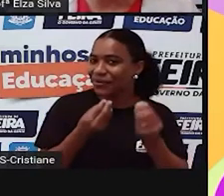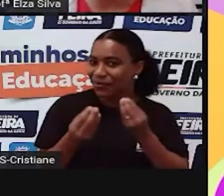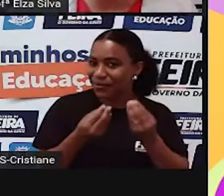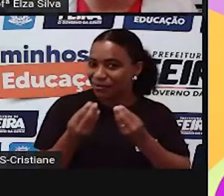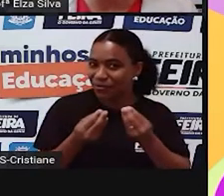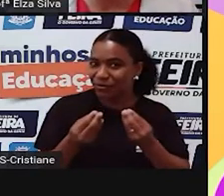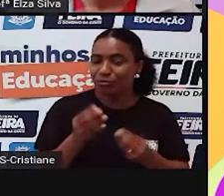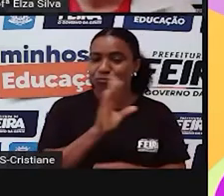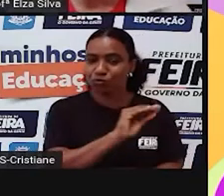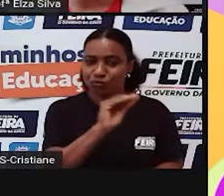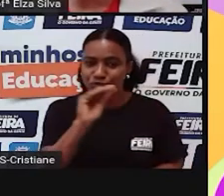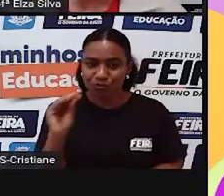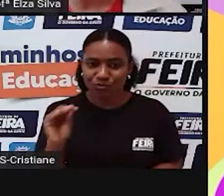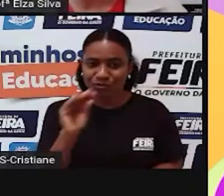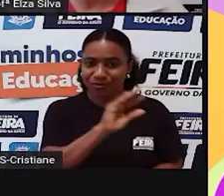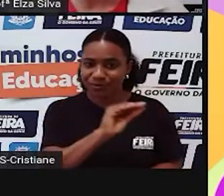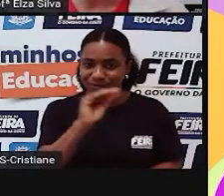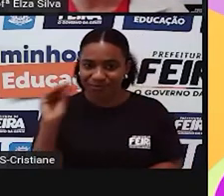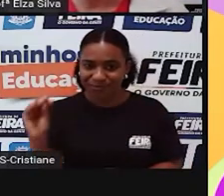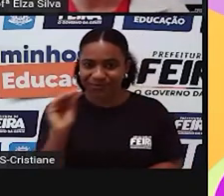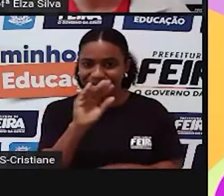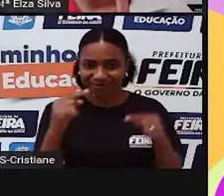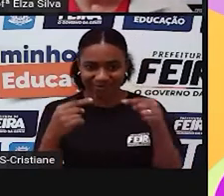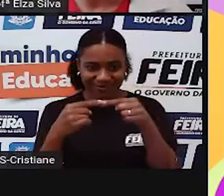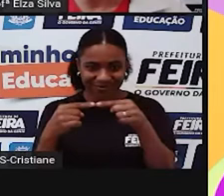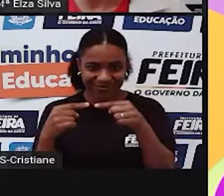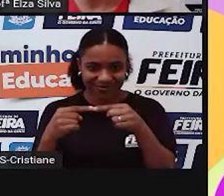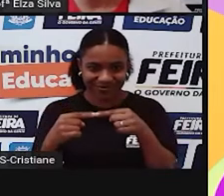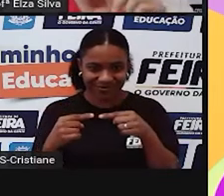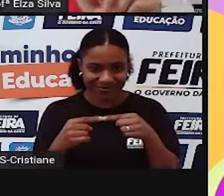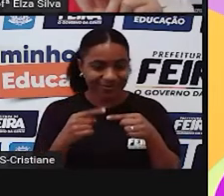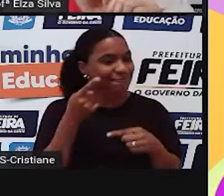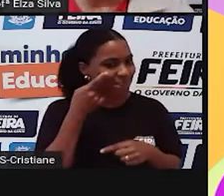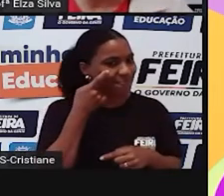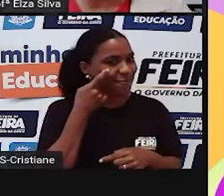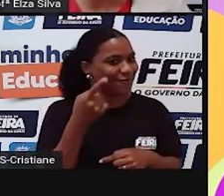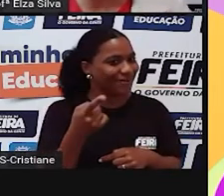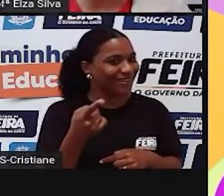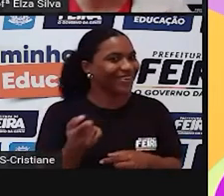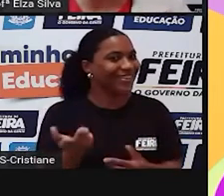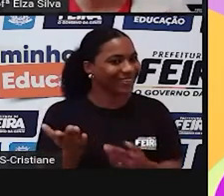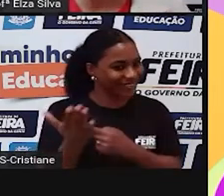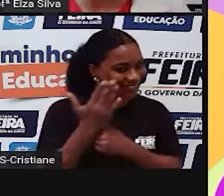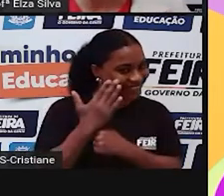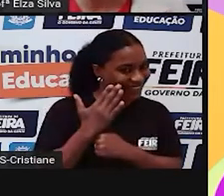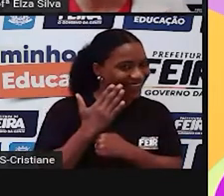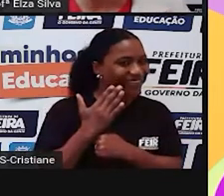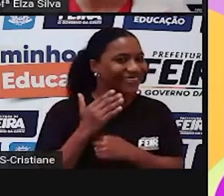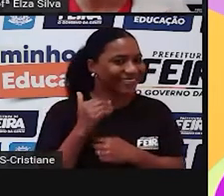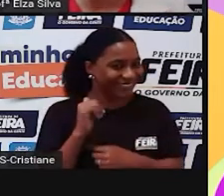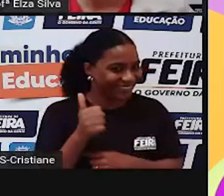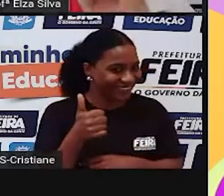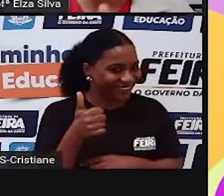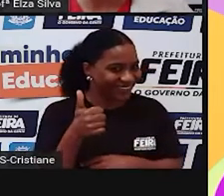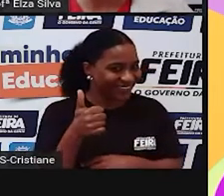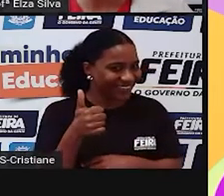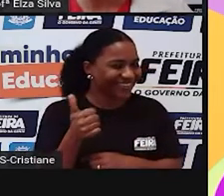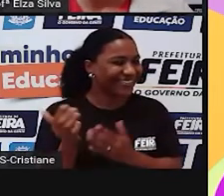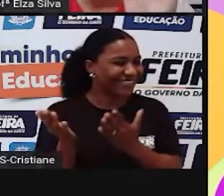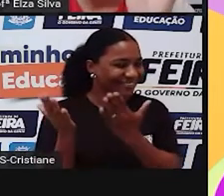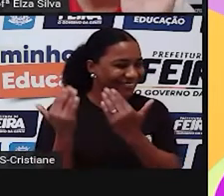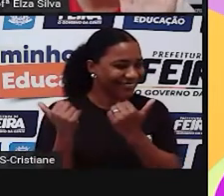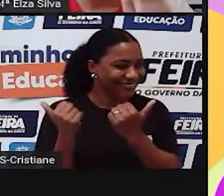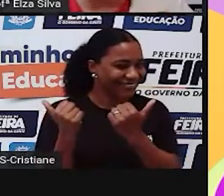soltar cada item em seu grupo correspondente, ok? Conto com vocês para realizar essa atividade. Let's